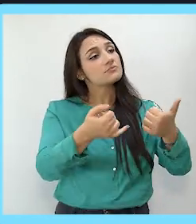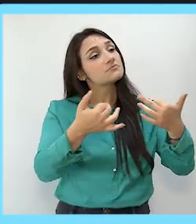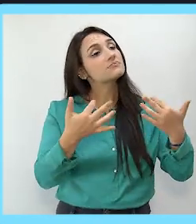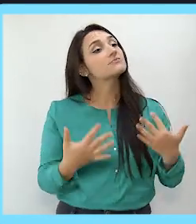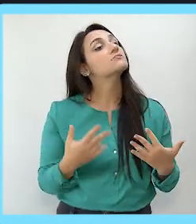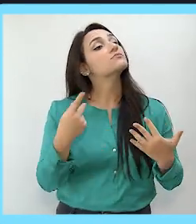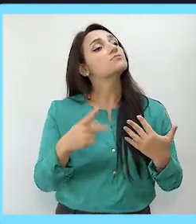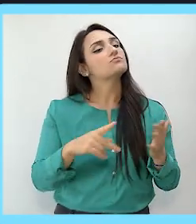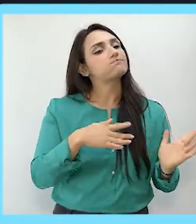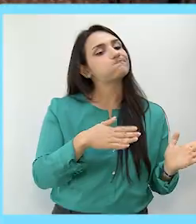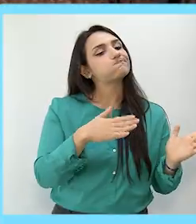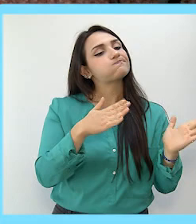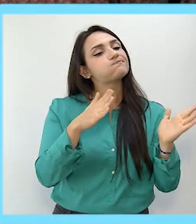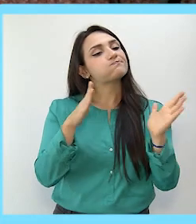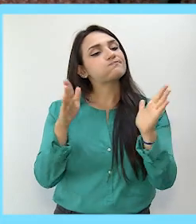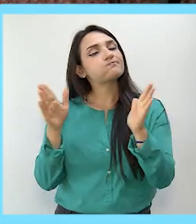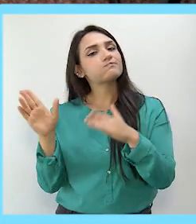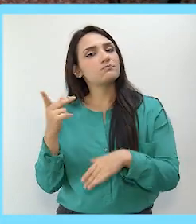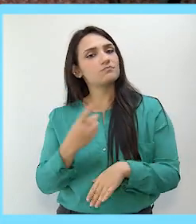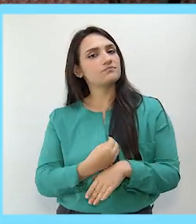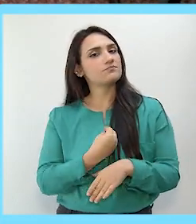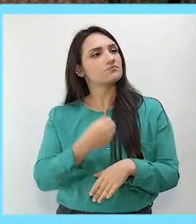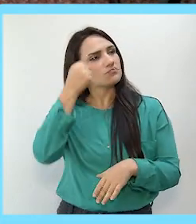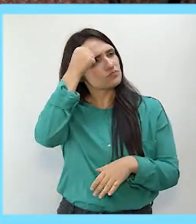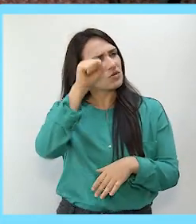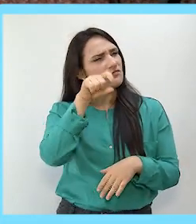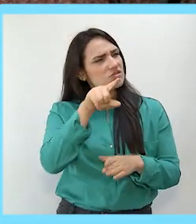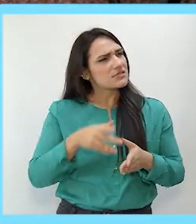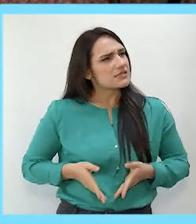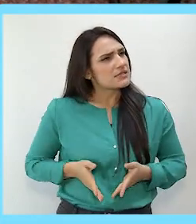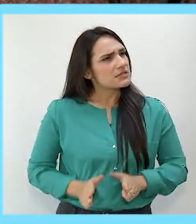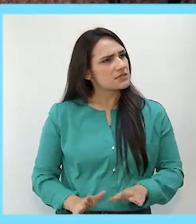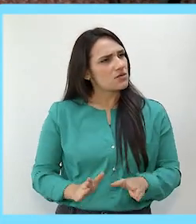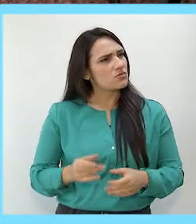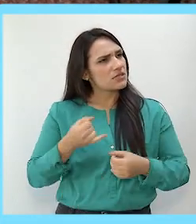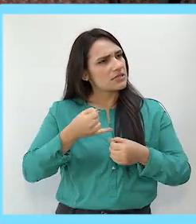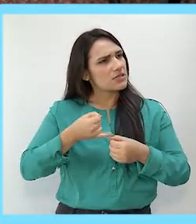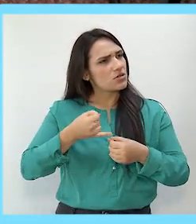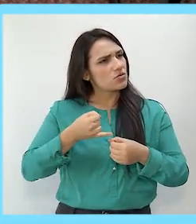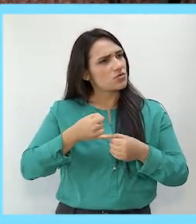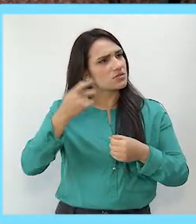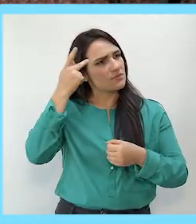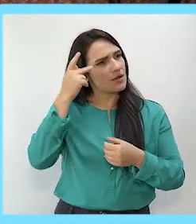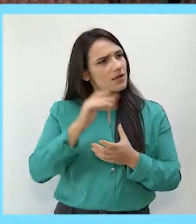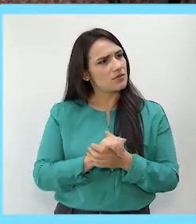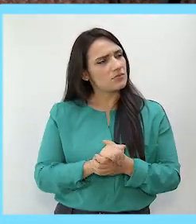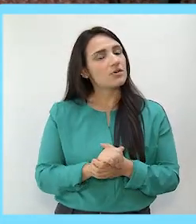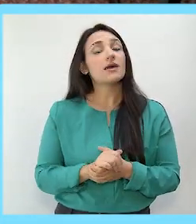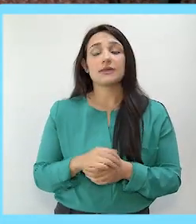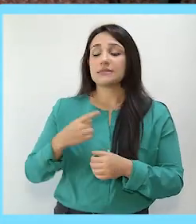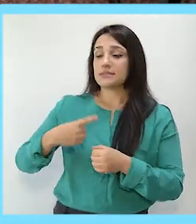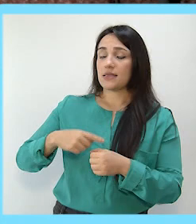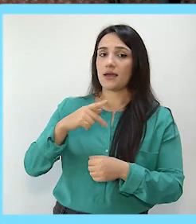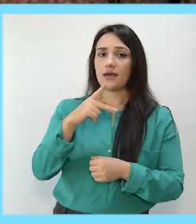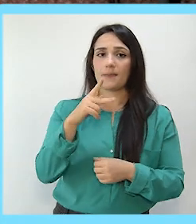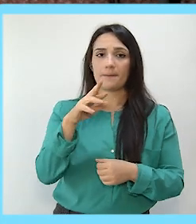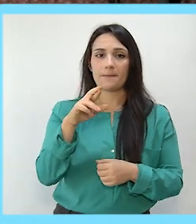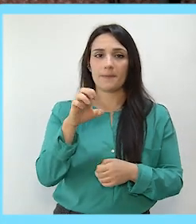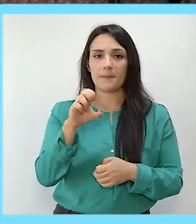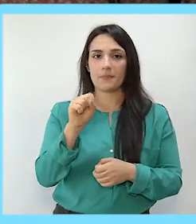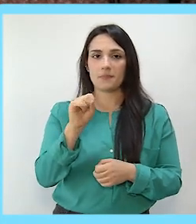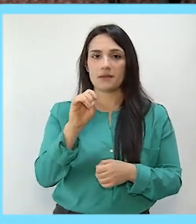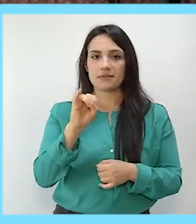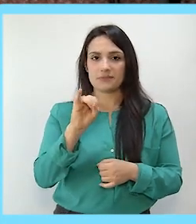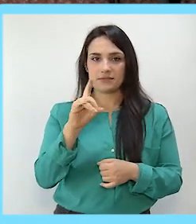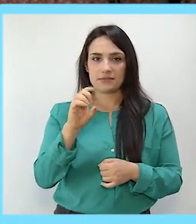tua trajetória de sucesso. De onde vem? Você nasceu no interior de São Paulo, é isso? Sim, eu sou de Presidente Bernardes,